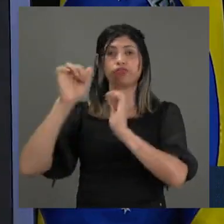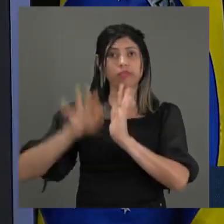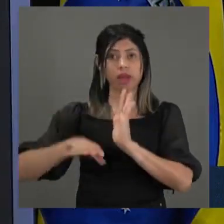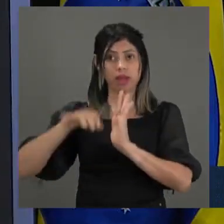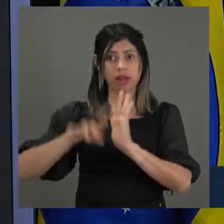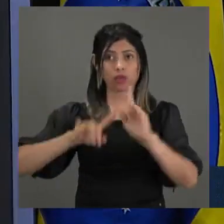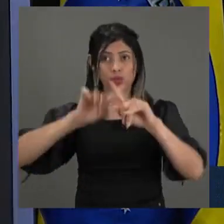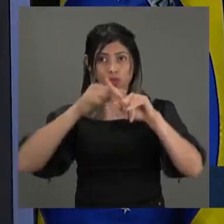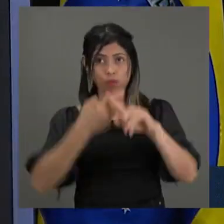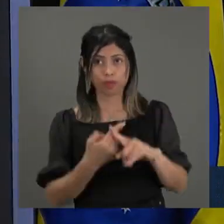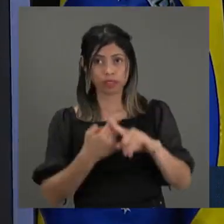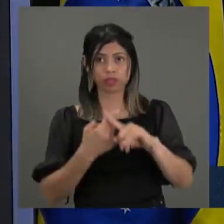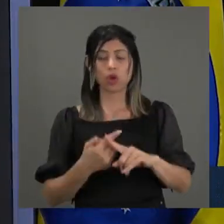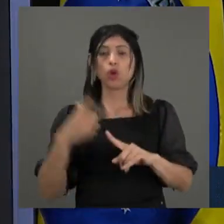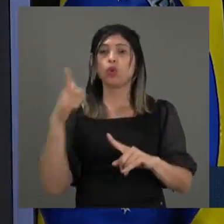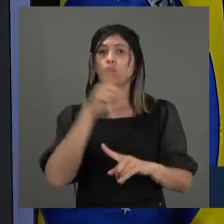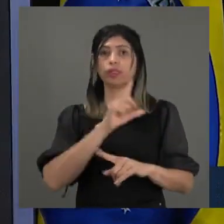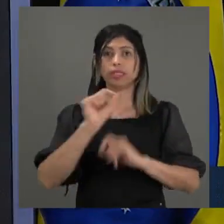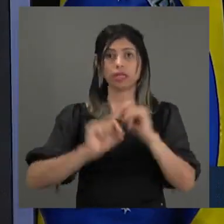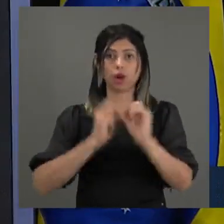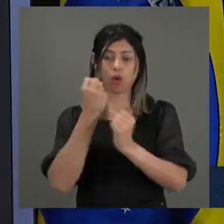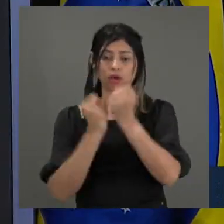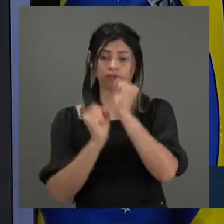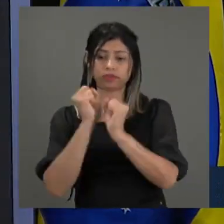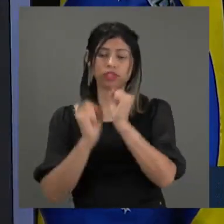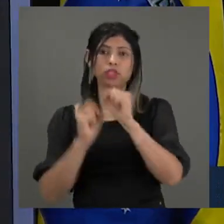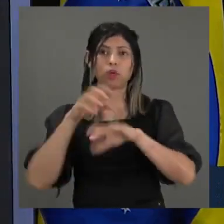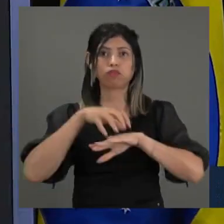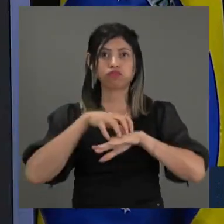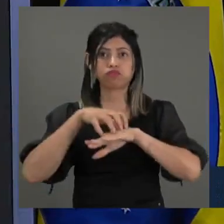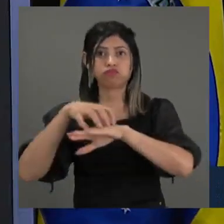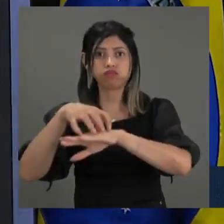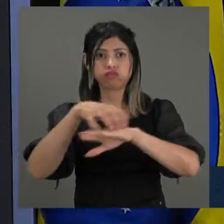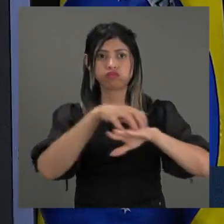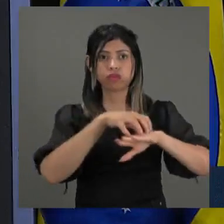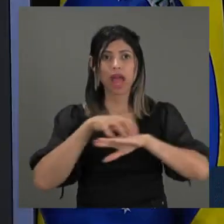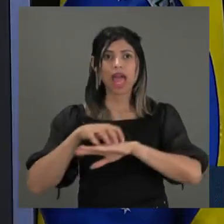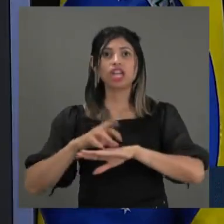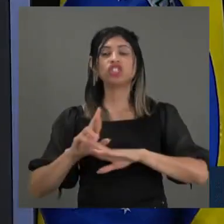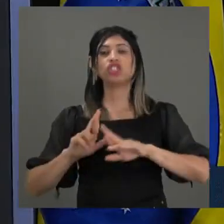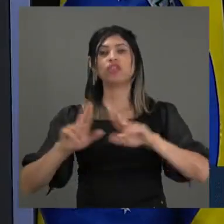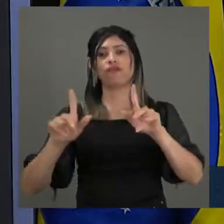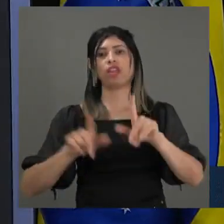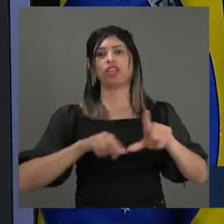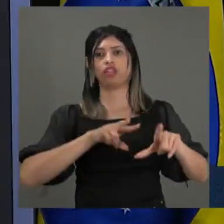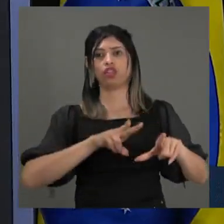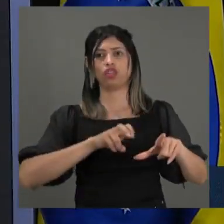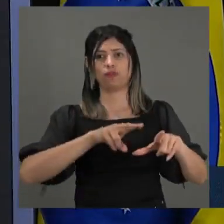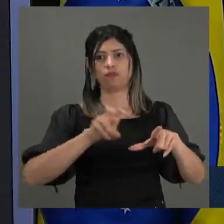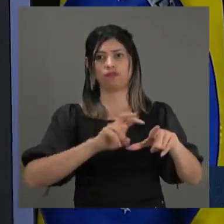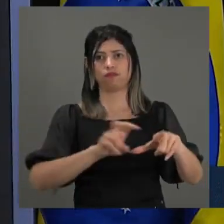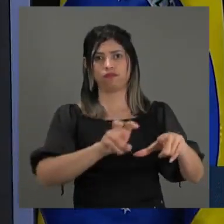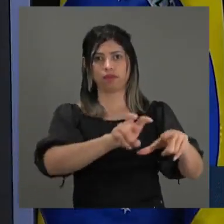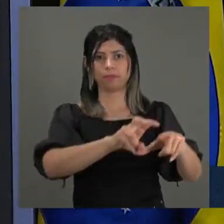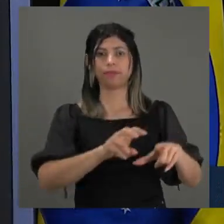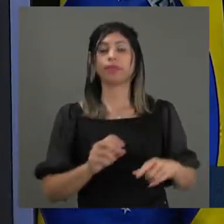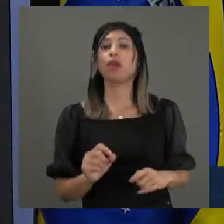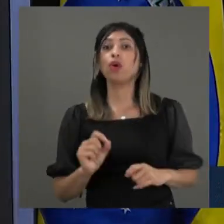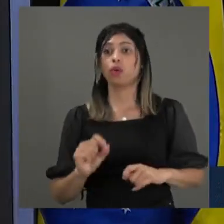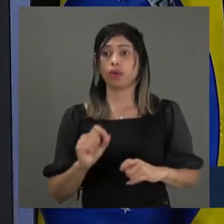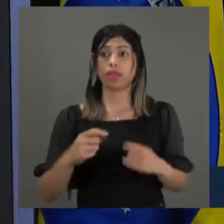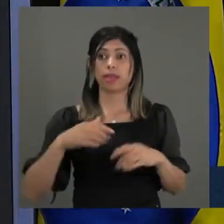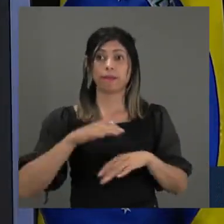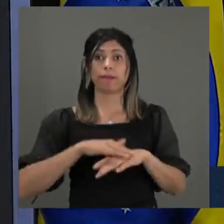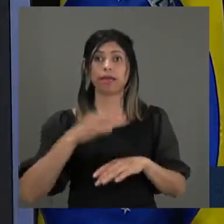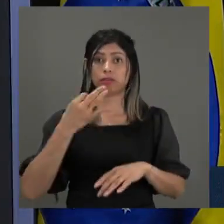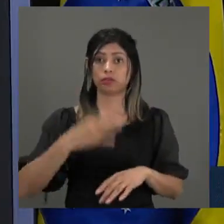poder desenvolver a indústria nacional, em especial a de fertilizantes. A postergação deliberada